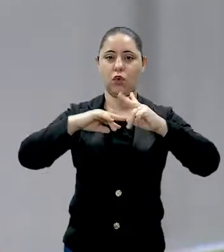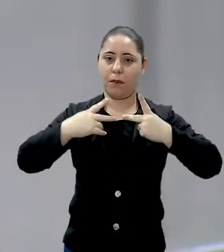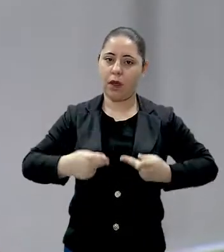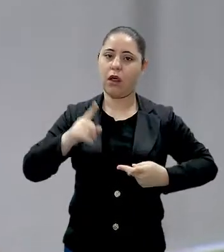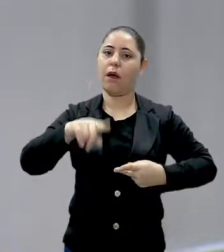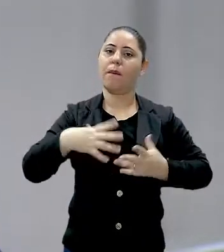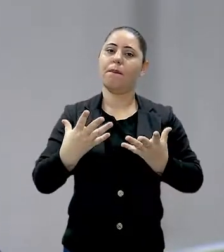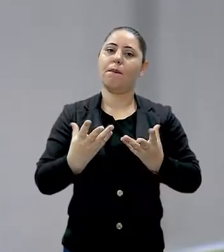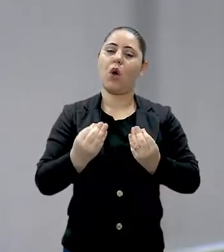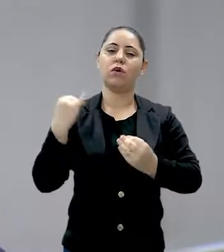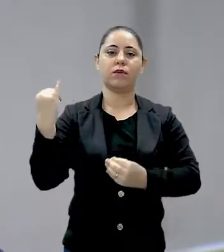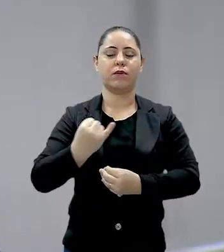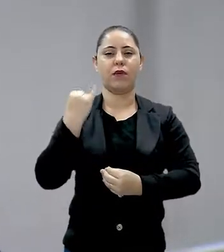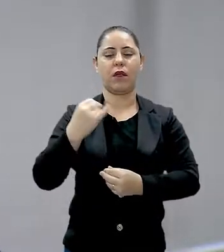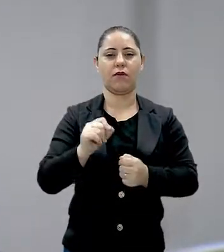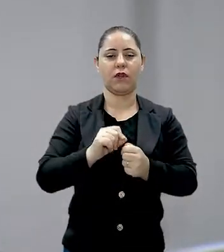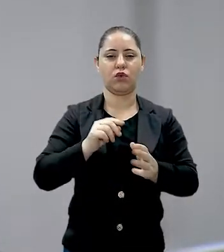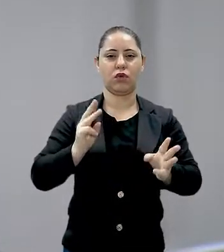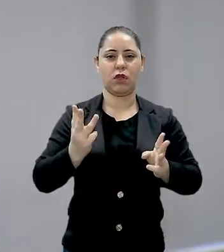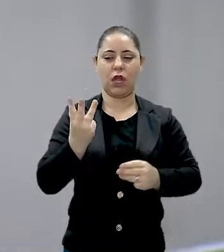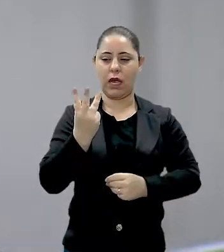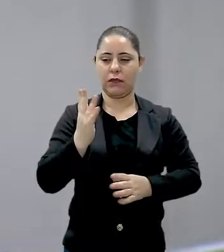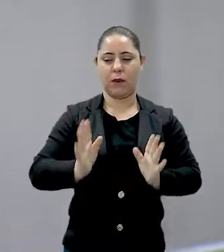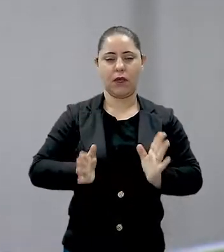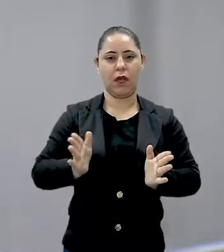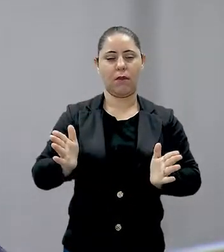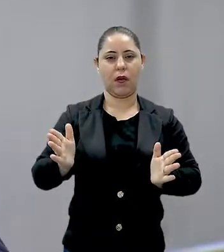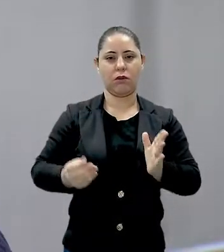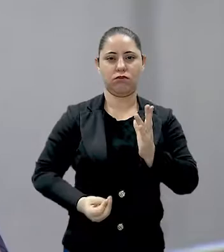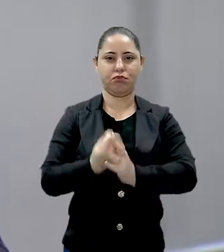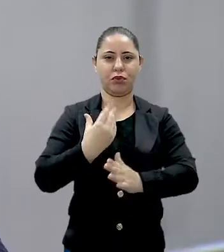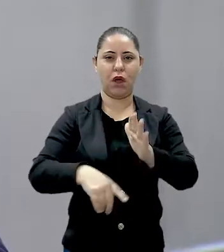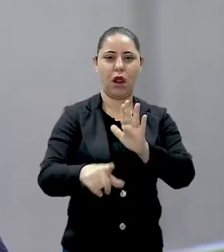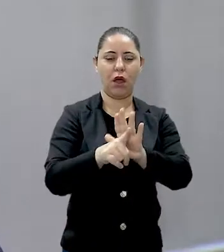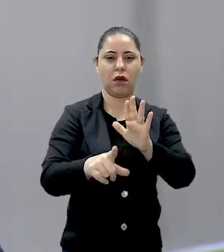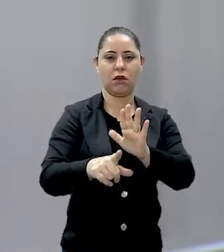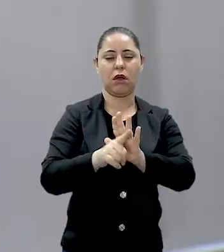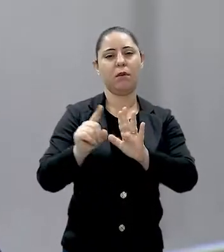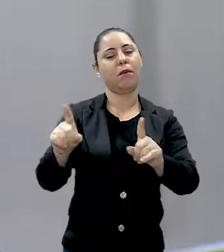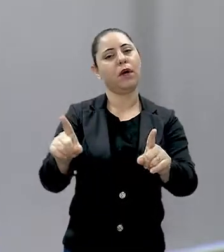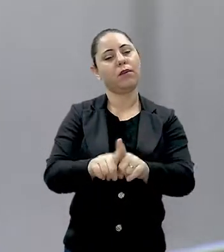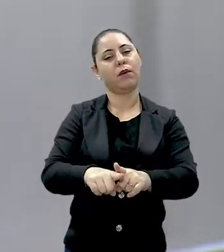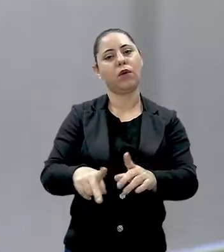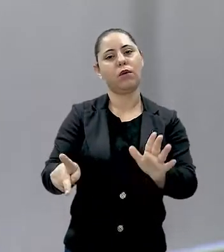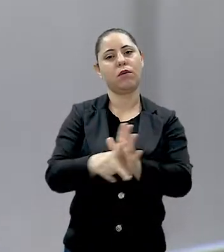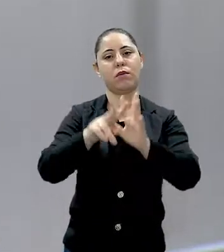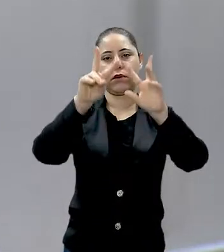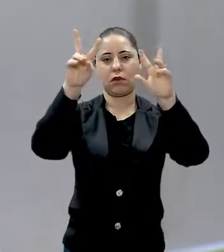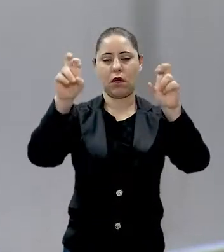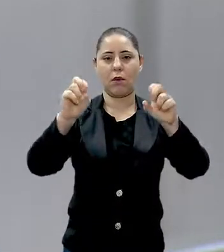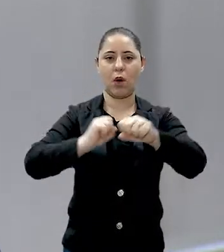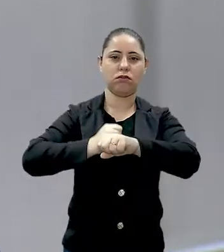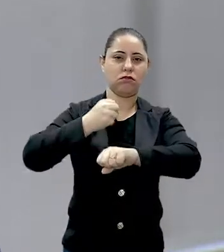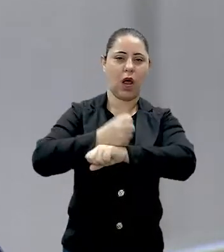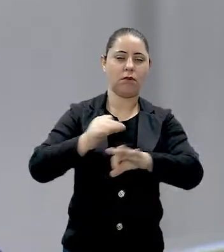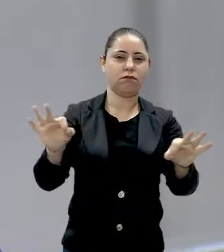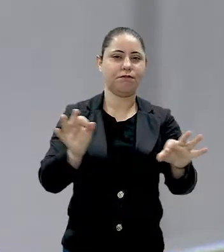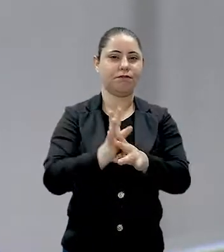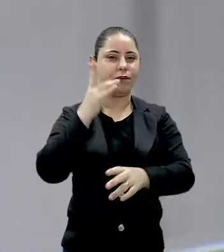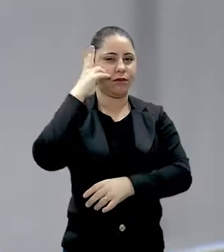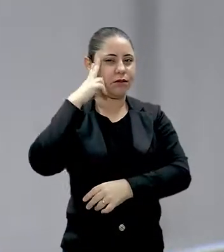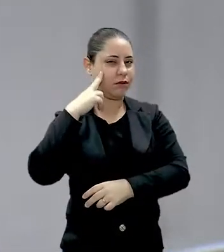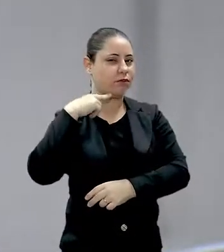muito importante. Eu me lembro que eu fiz os 3 mandatos anteriores e sou autor de leis, inclusive, nesse sentido, na questão do